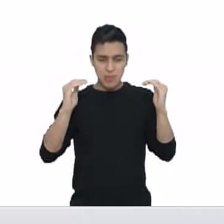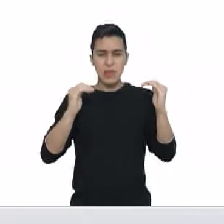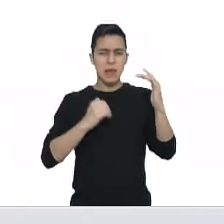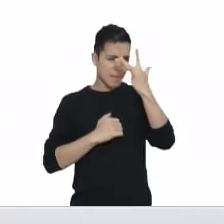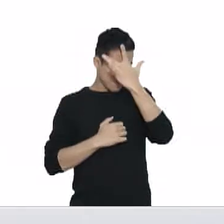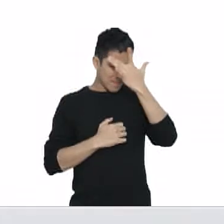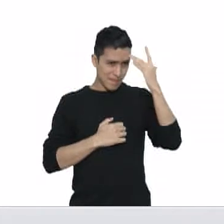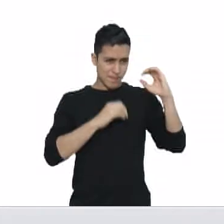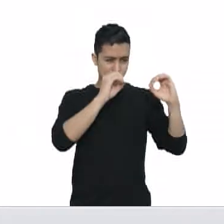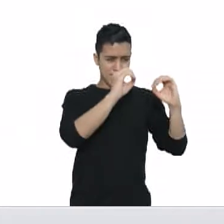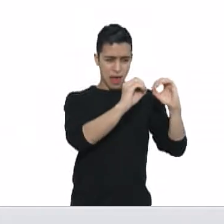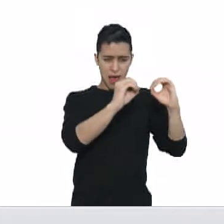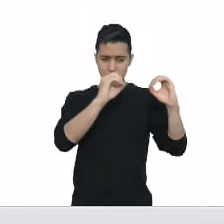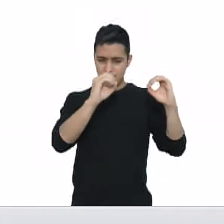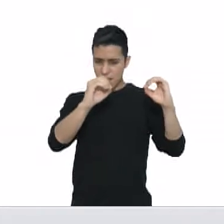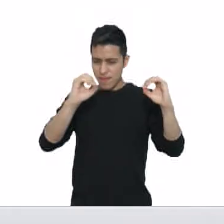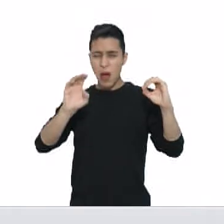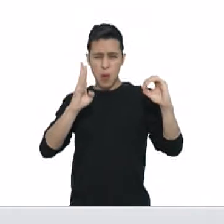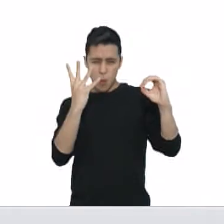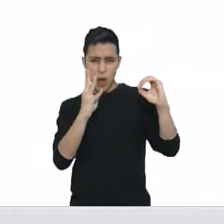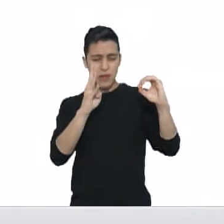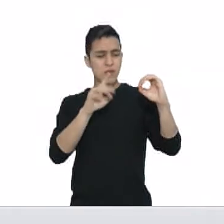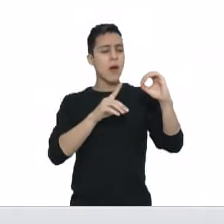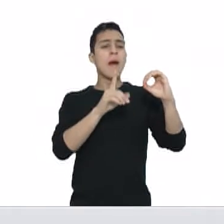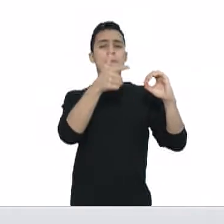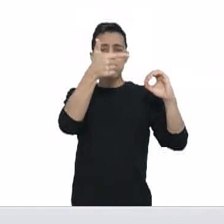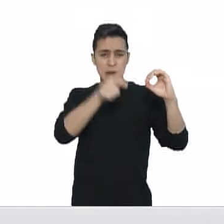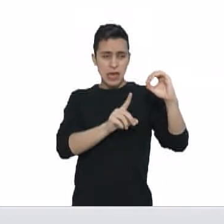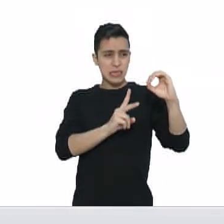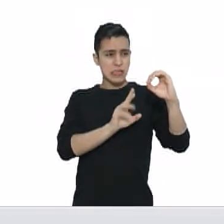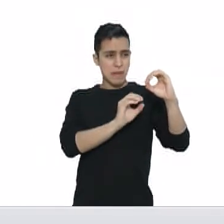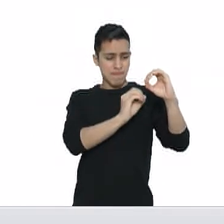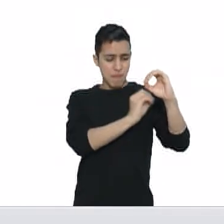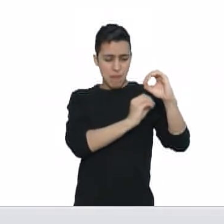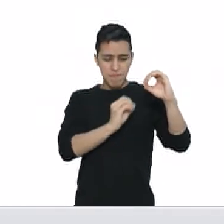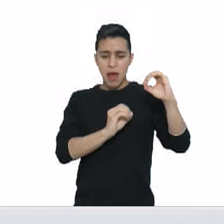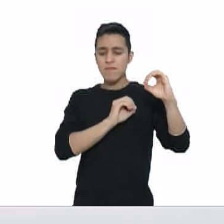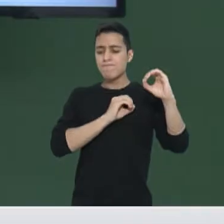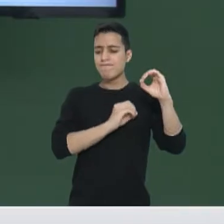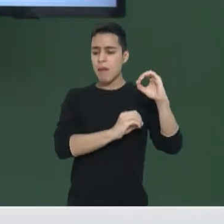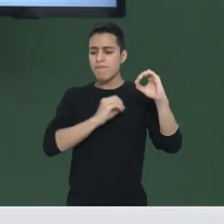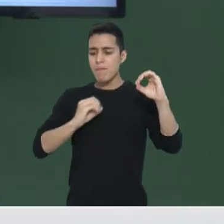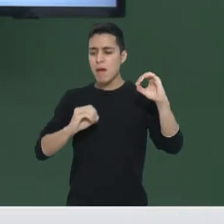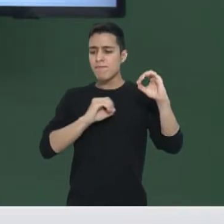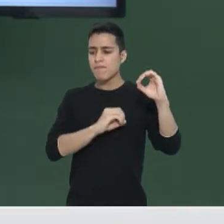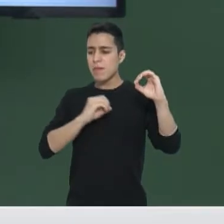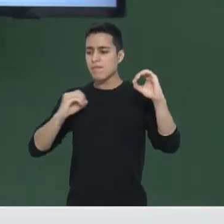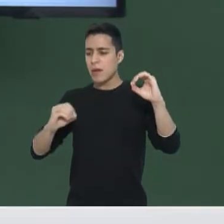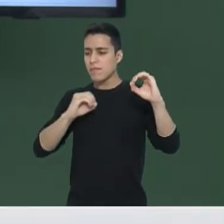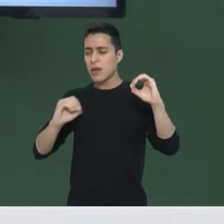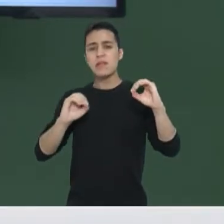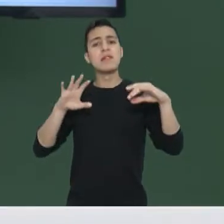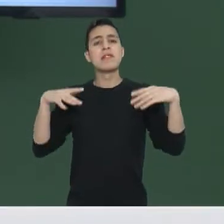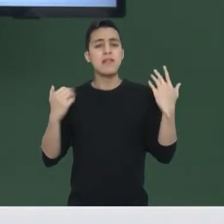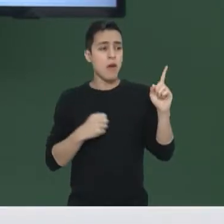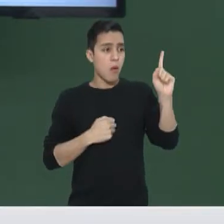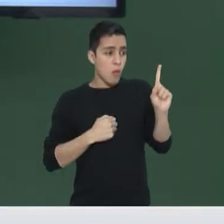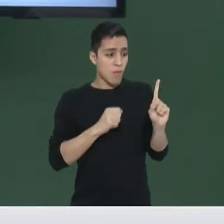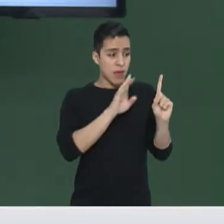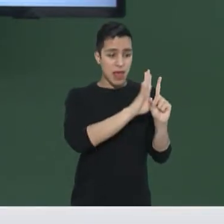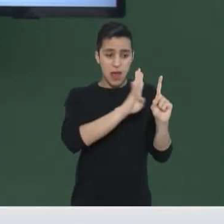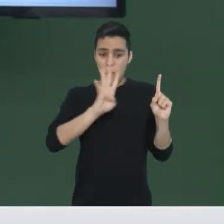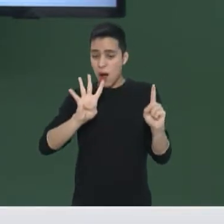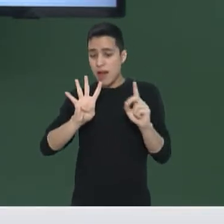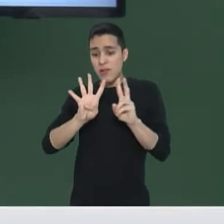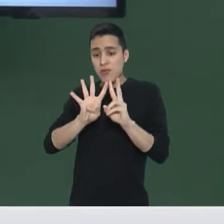uma dessas 4 pessoas aperta a mão de mais 2. Então cada uma dessas 4, ó, contamina mais 2,